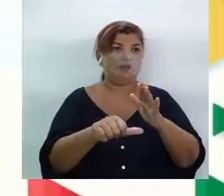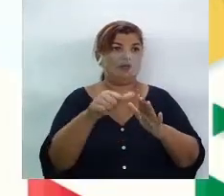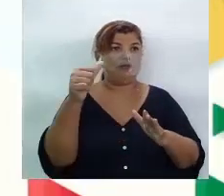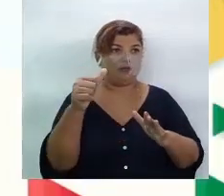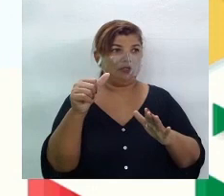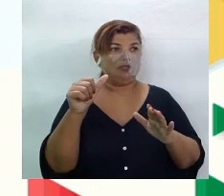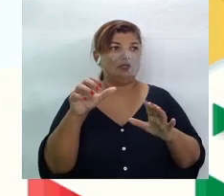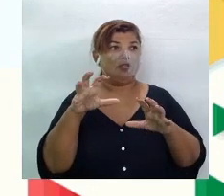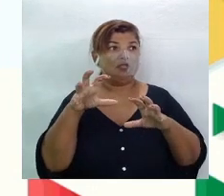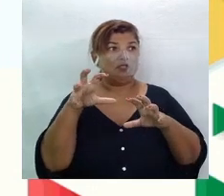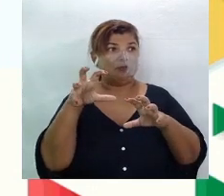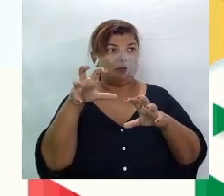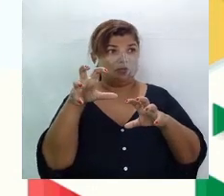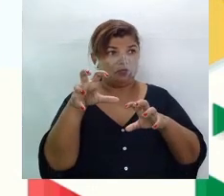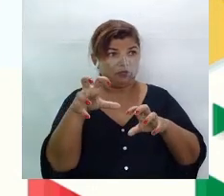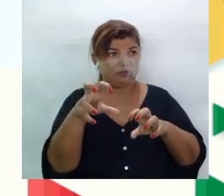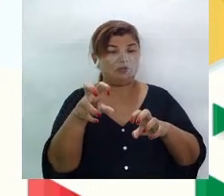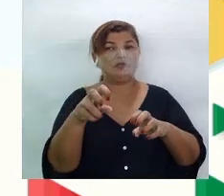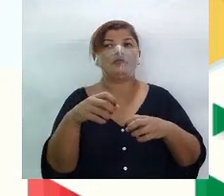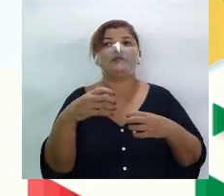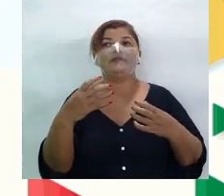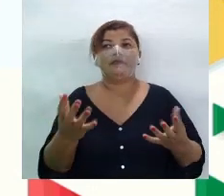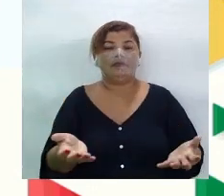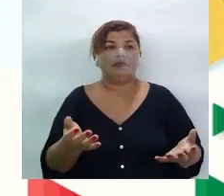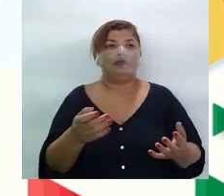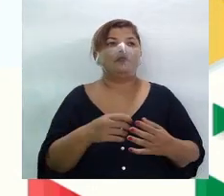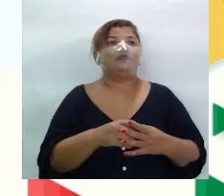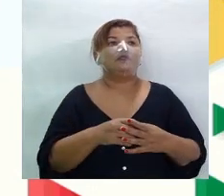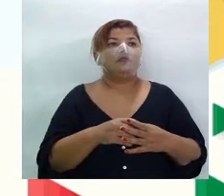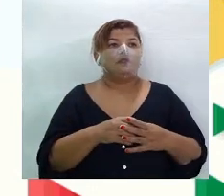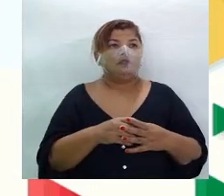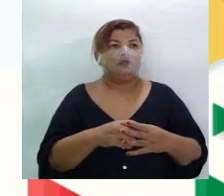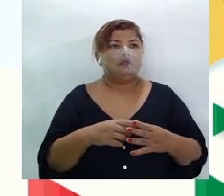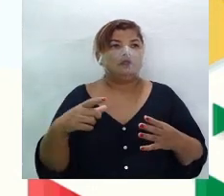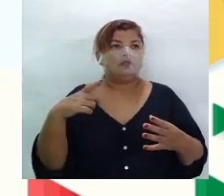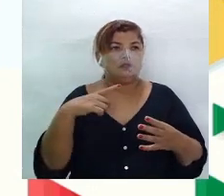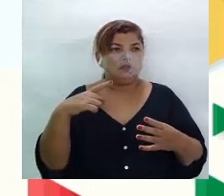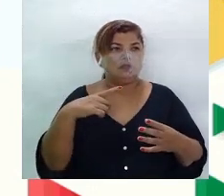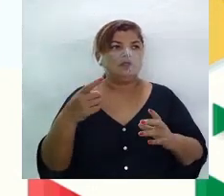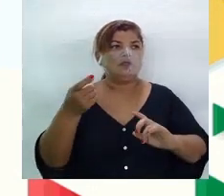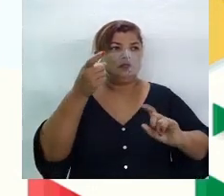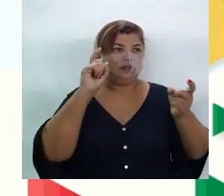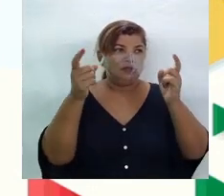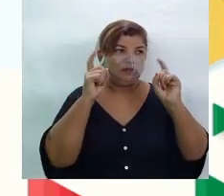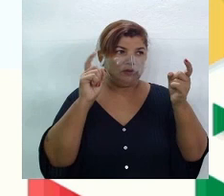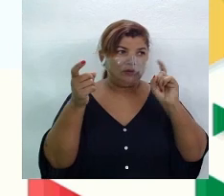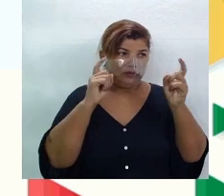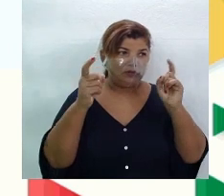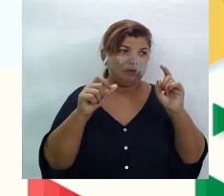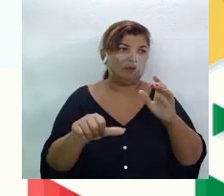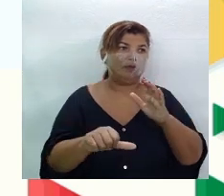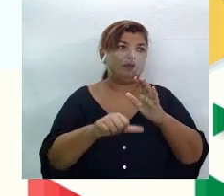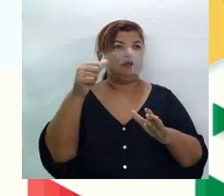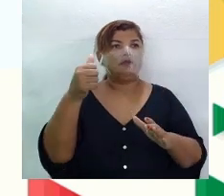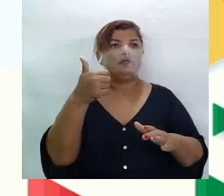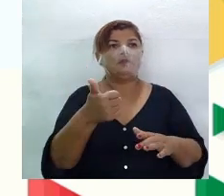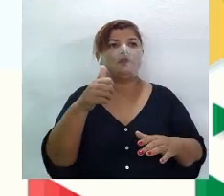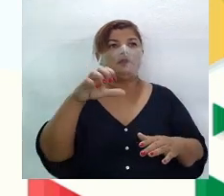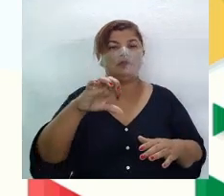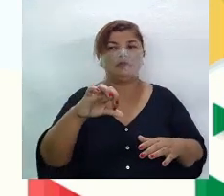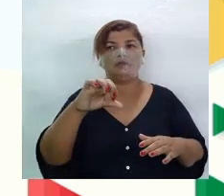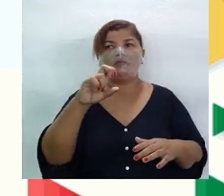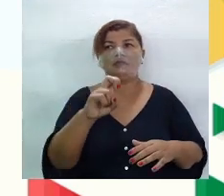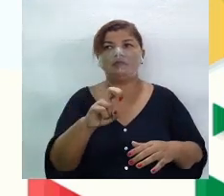deixar na tela. A obra Assombrações do Recife Velho, né, é a obra que nós vamos discutir. Então, foi publicada pela primeira vez em